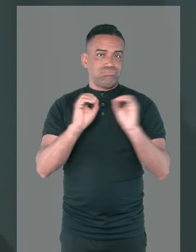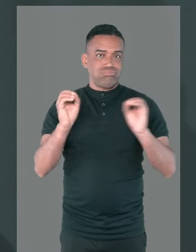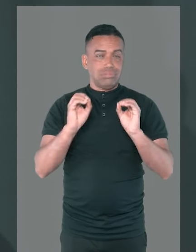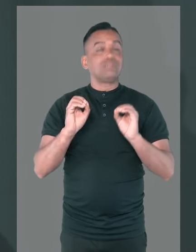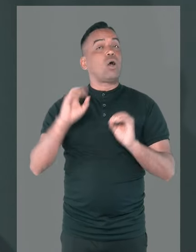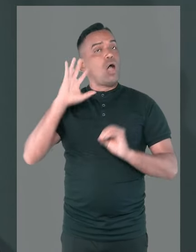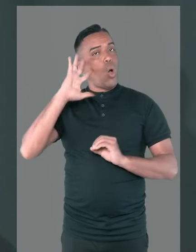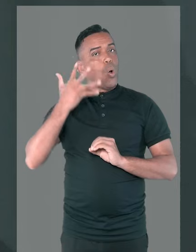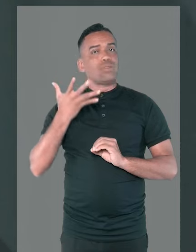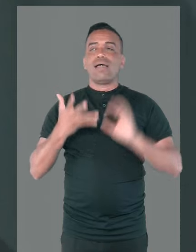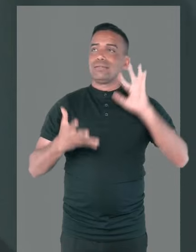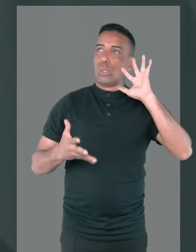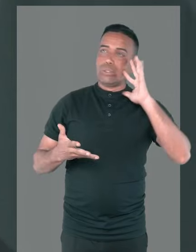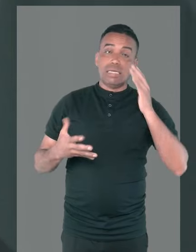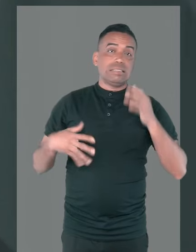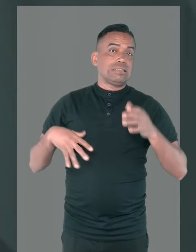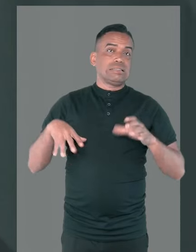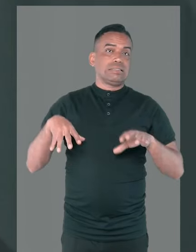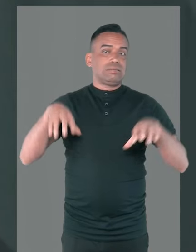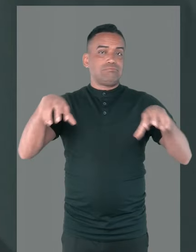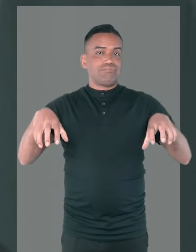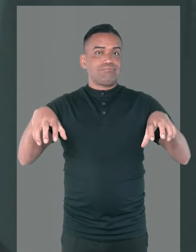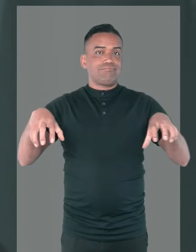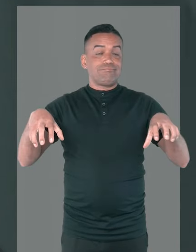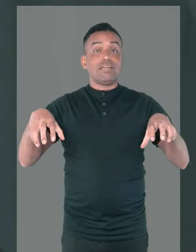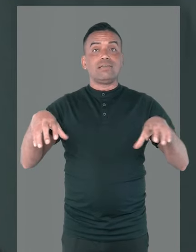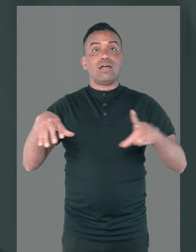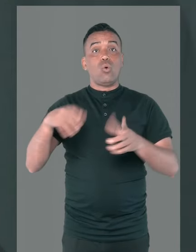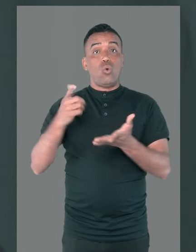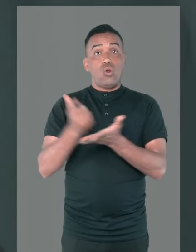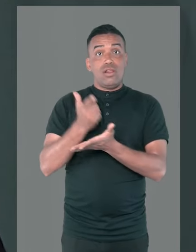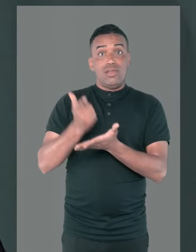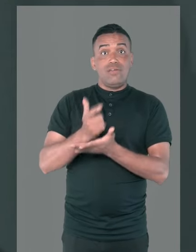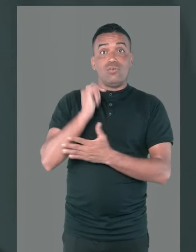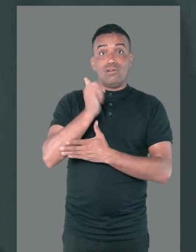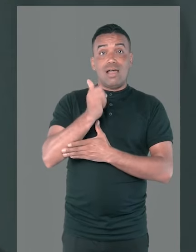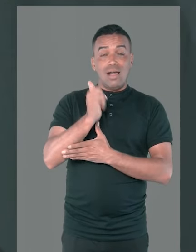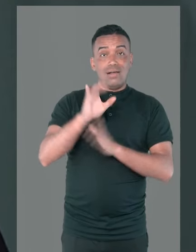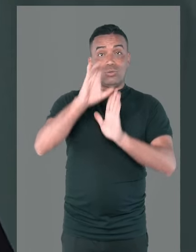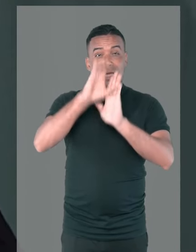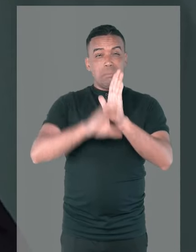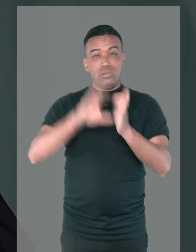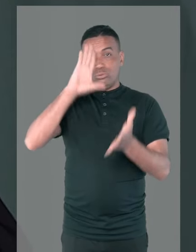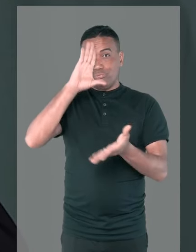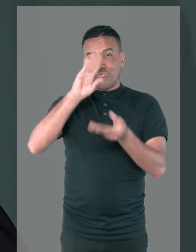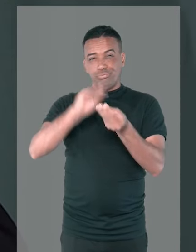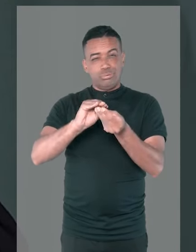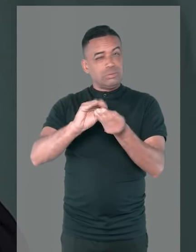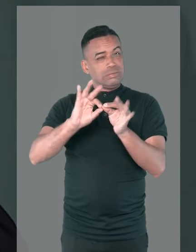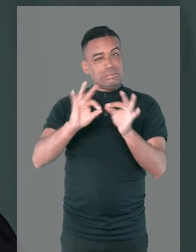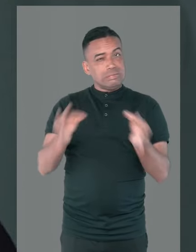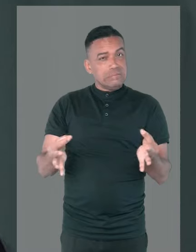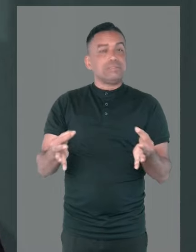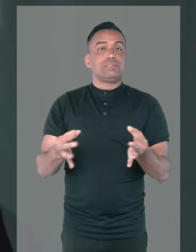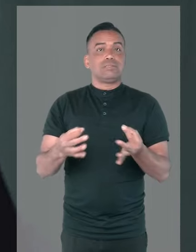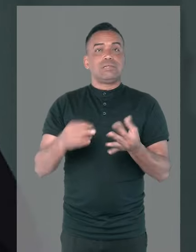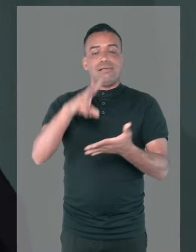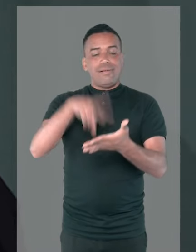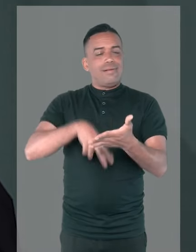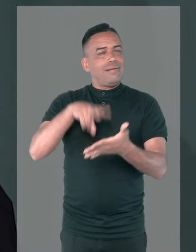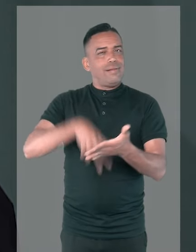nesse caldeirão aí. Então, o livro é narrado no tempo presente, ele tem capítulos breves, a